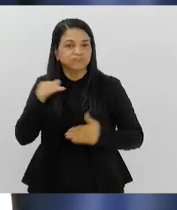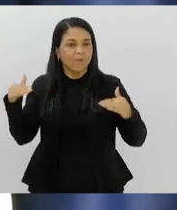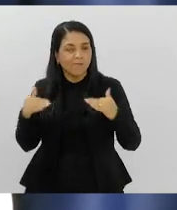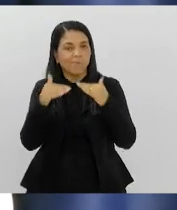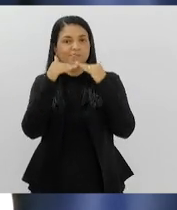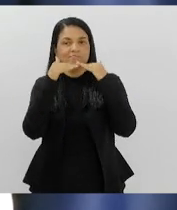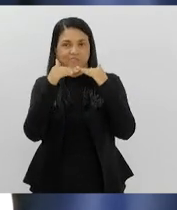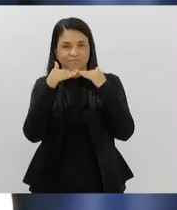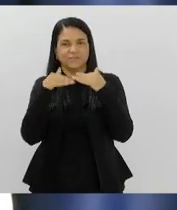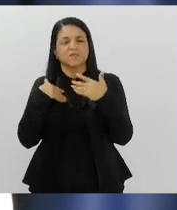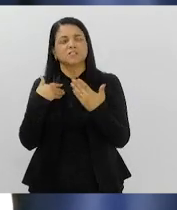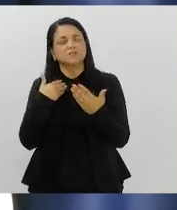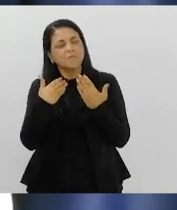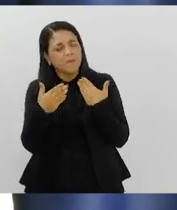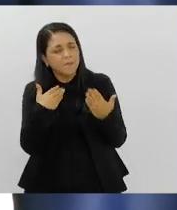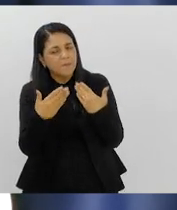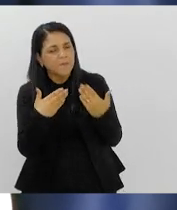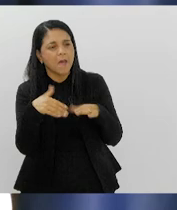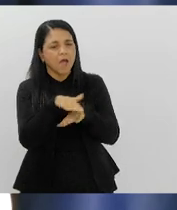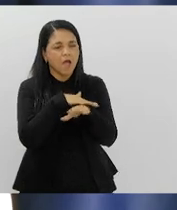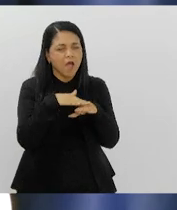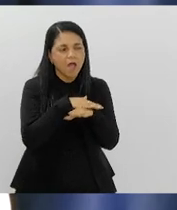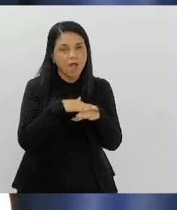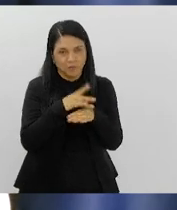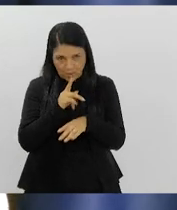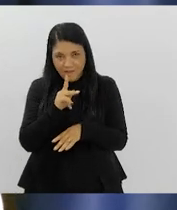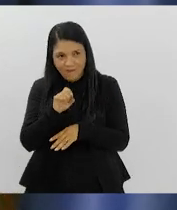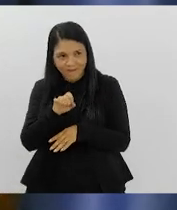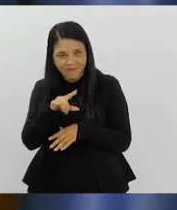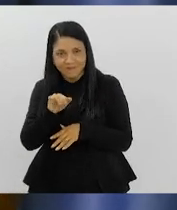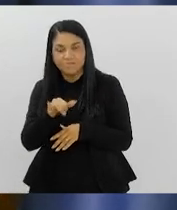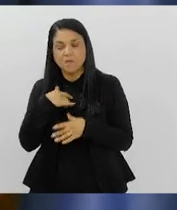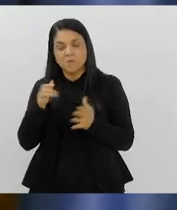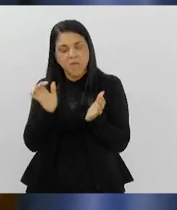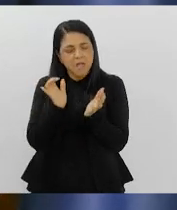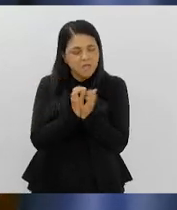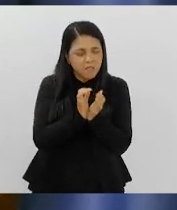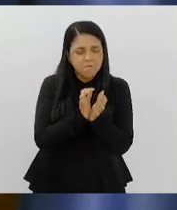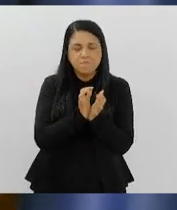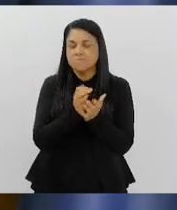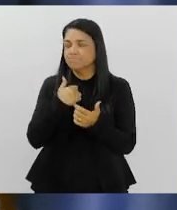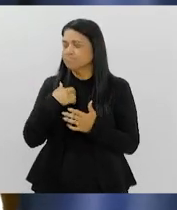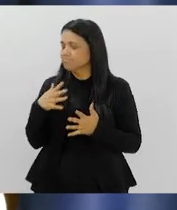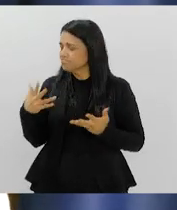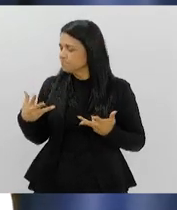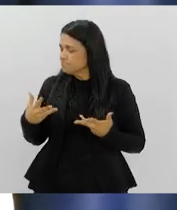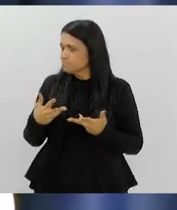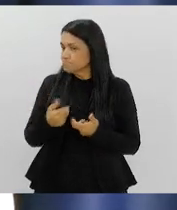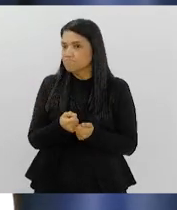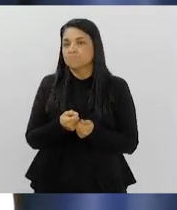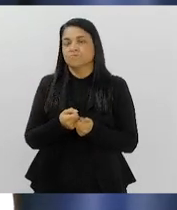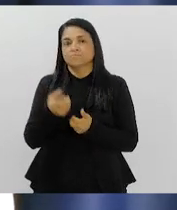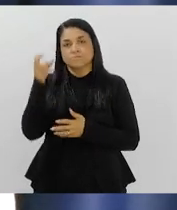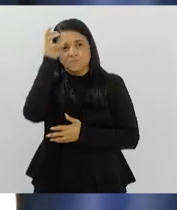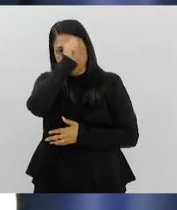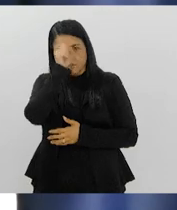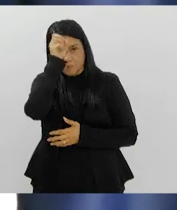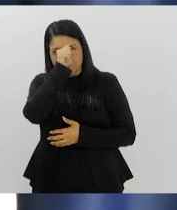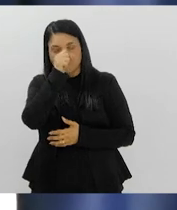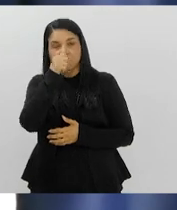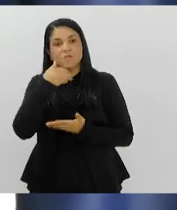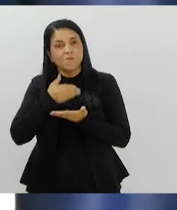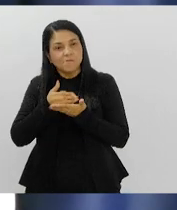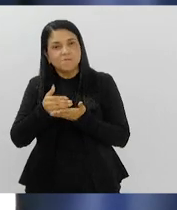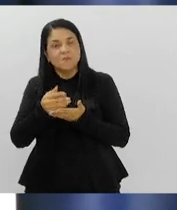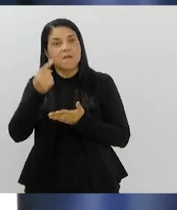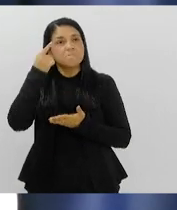meses, né, que a gente tem conversado tanto, e para mim e para a minha equipe tem sido assim, uma riqueza, porque eu estou começando a aprender e a